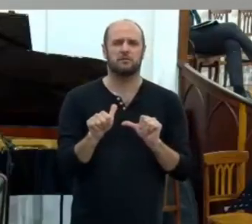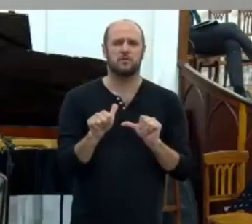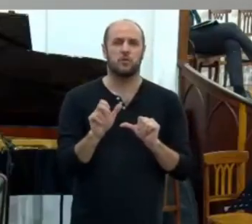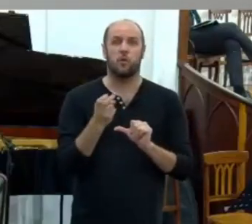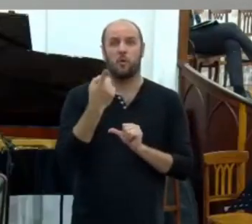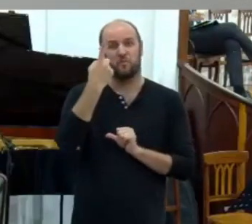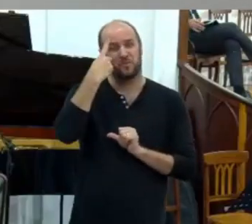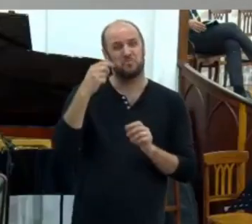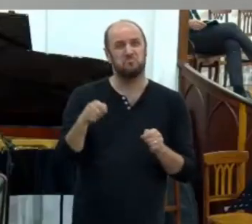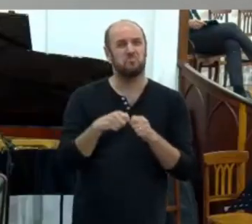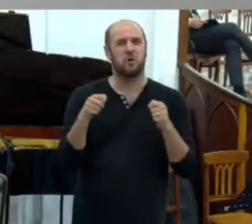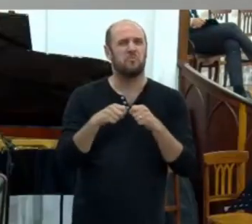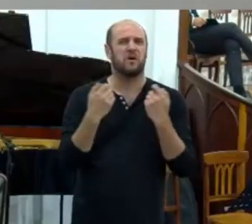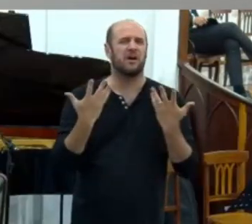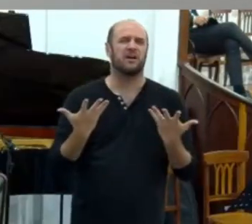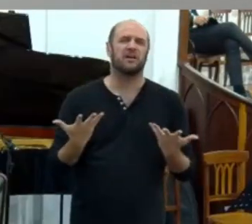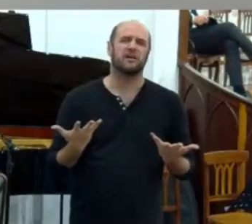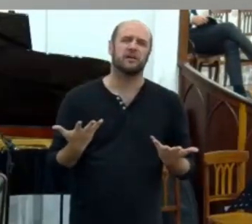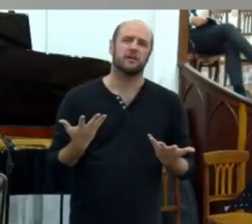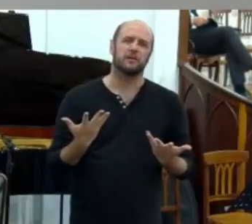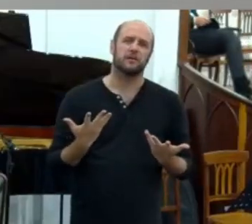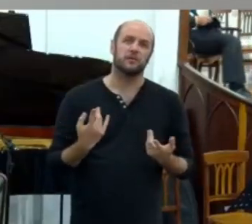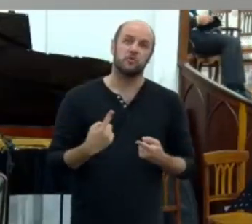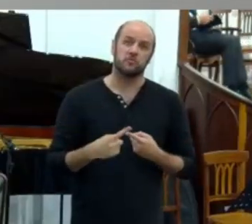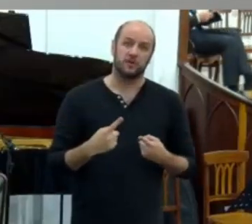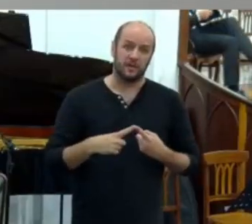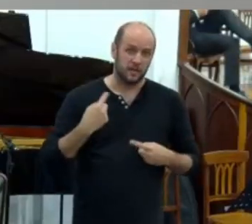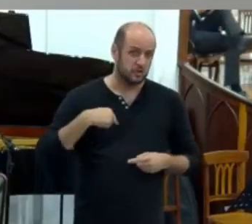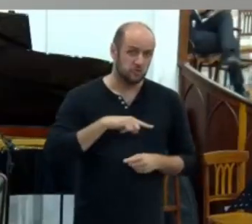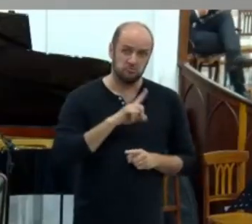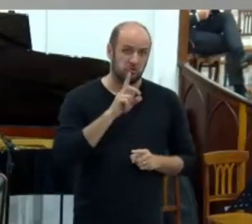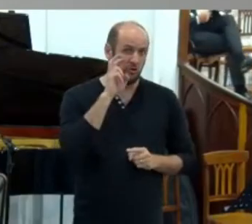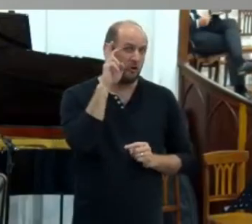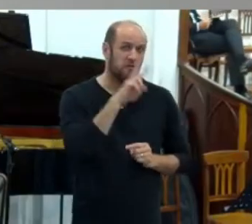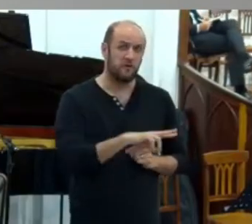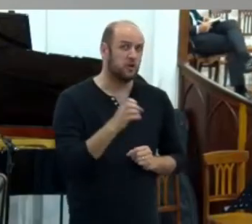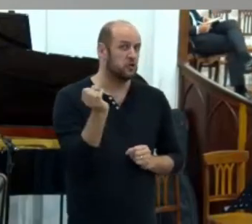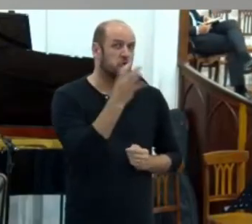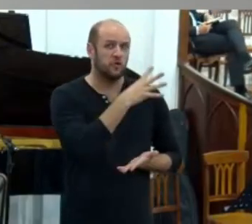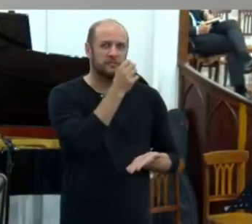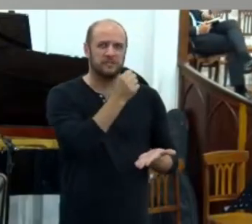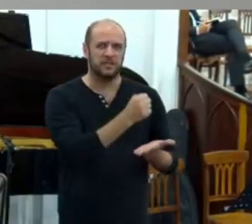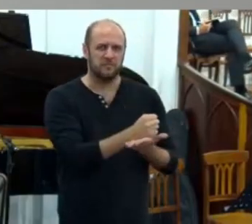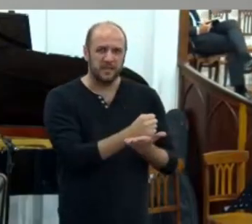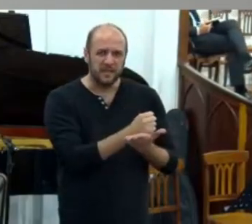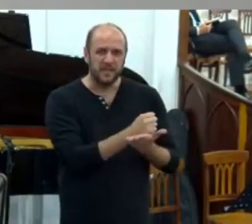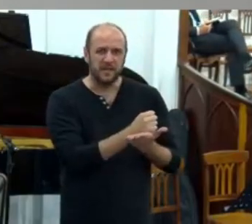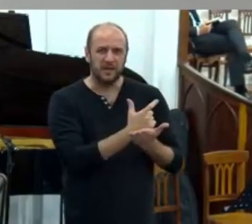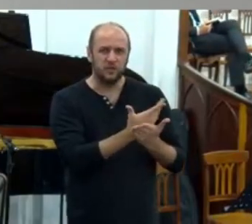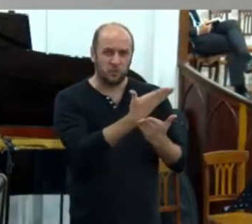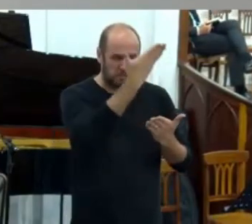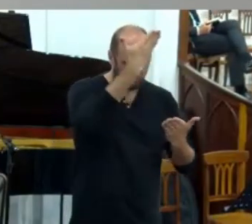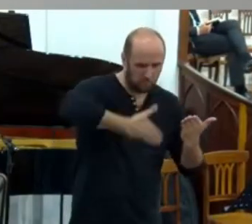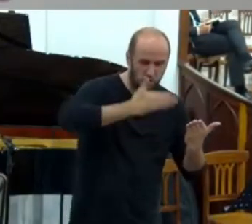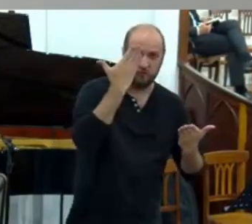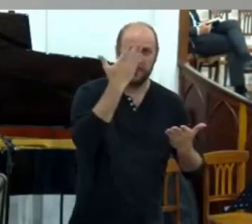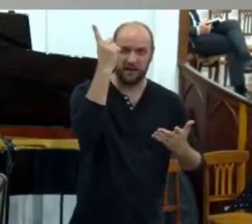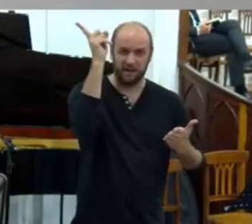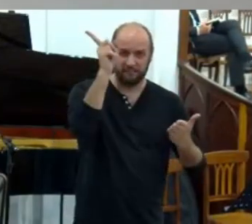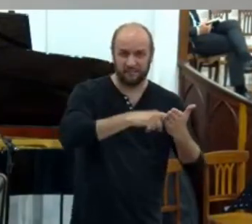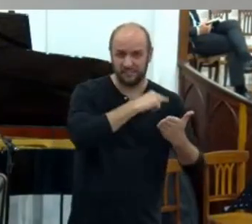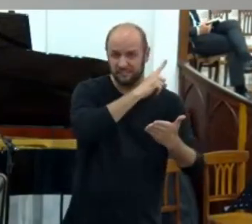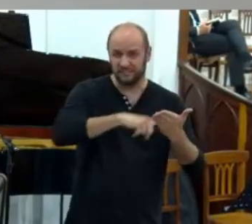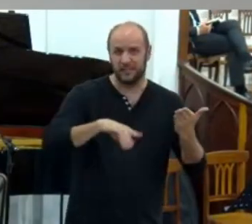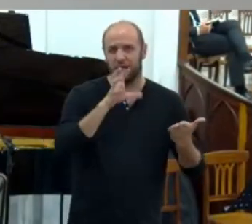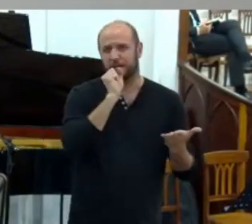Isso porque não conseguimos olhar para o Novo Testamento e ter uma sustentação para eliminar o dia